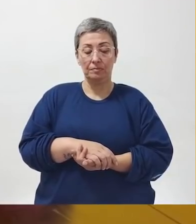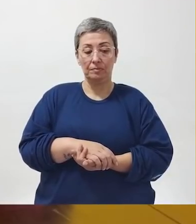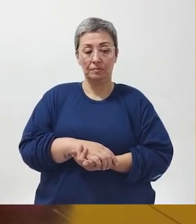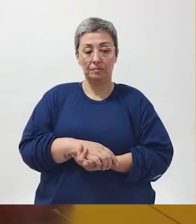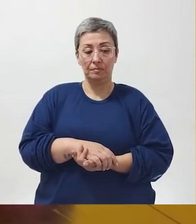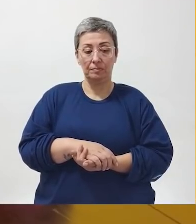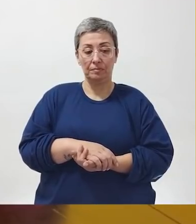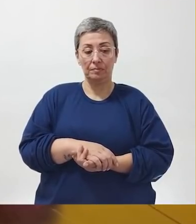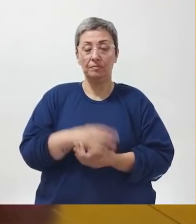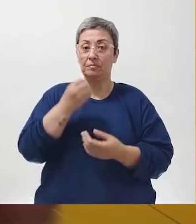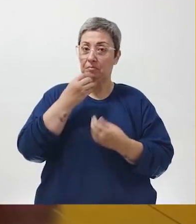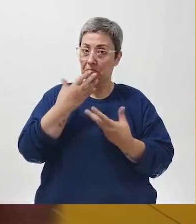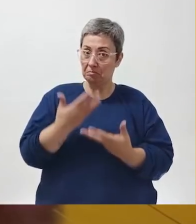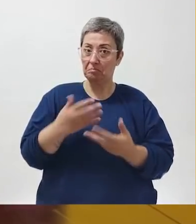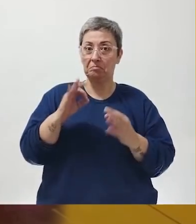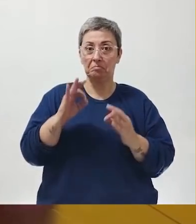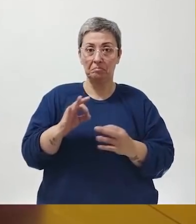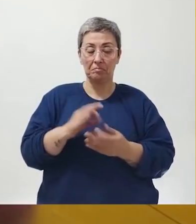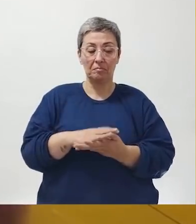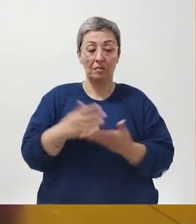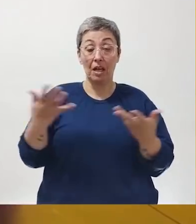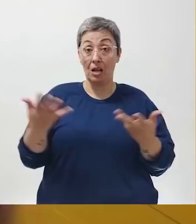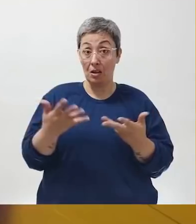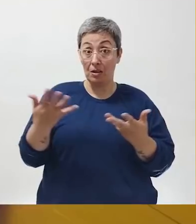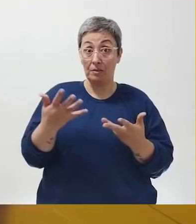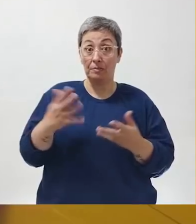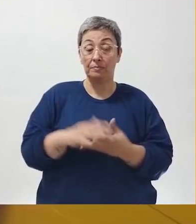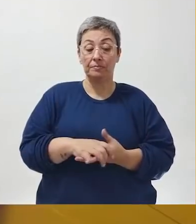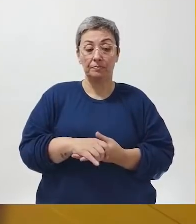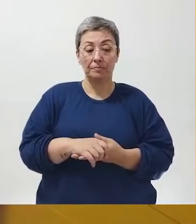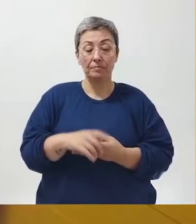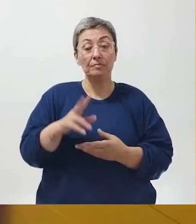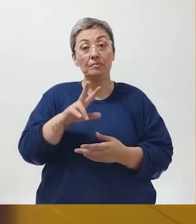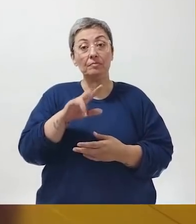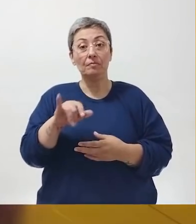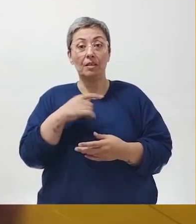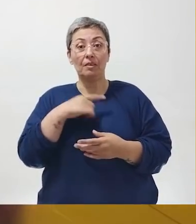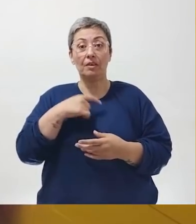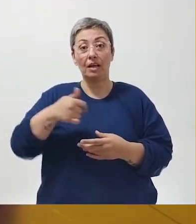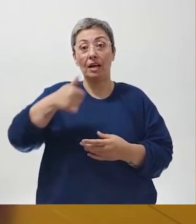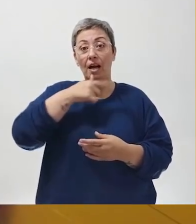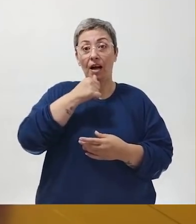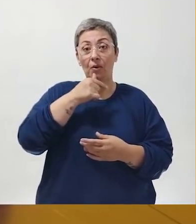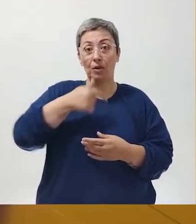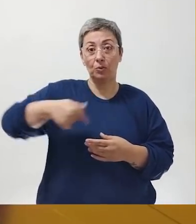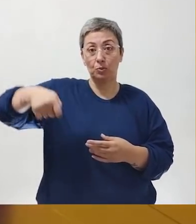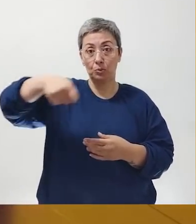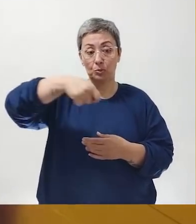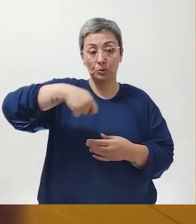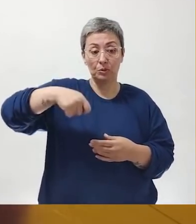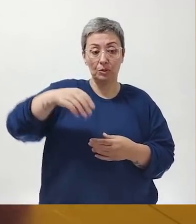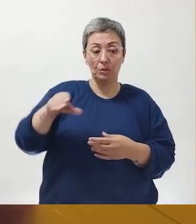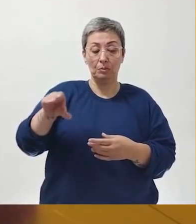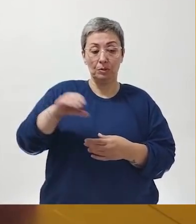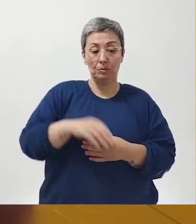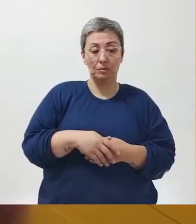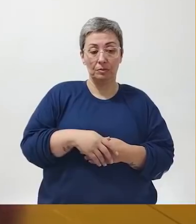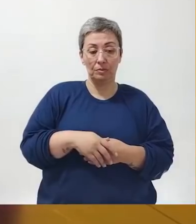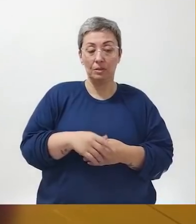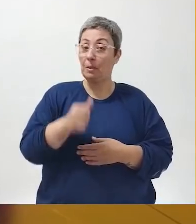palavra showmício, né, que é onde existe a palavra comício, eu acrescento aqui a ideia de show, de um showmício. Essas junções, essas combinações são